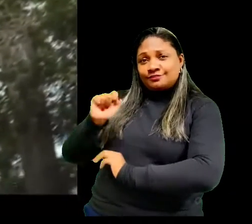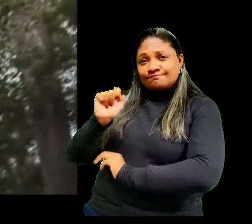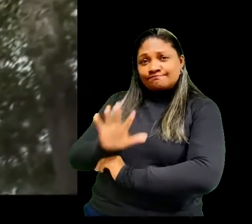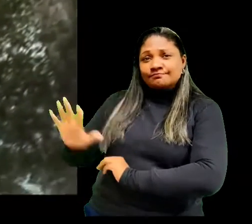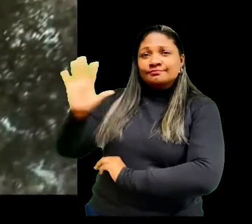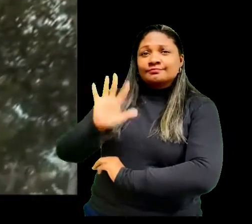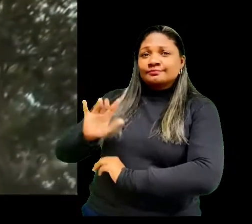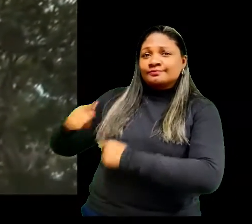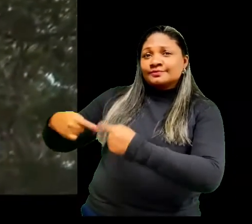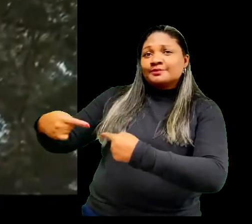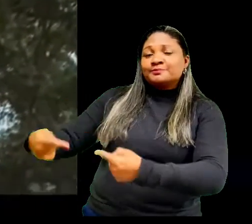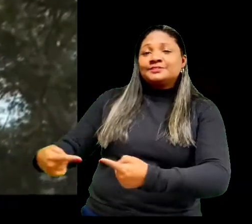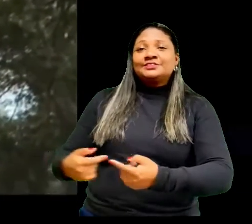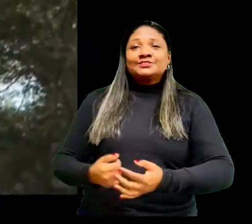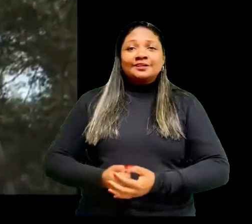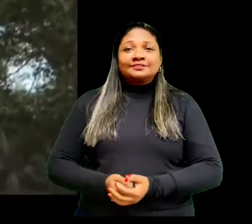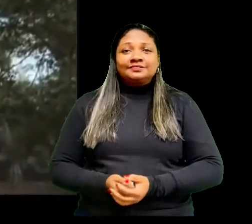europeus.